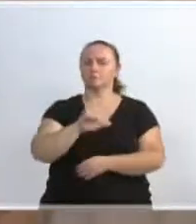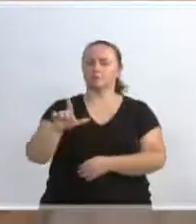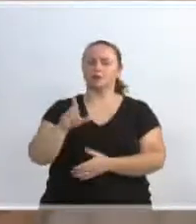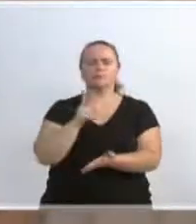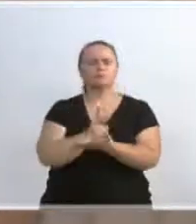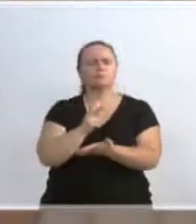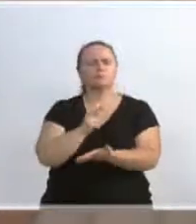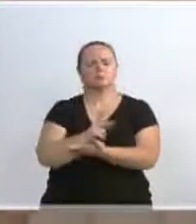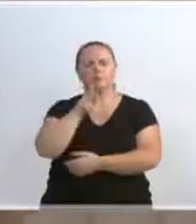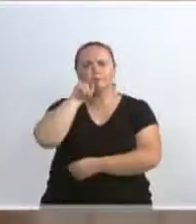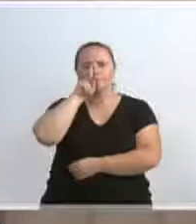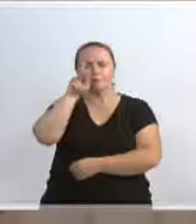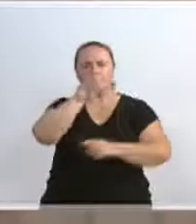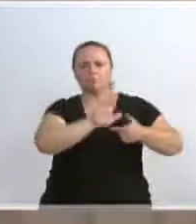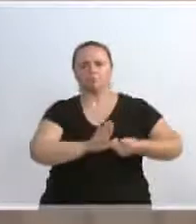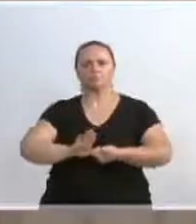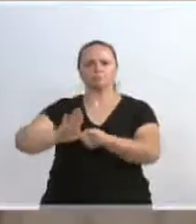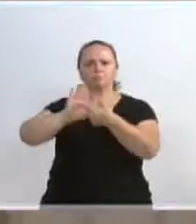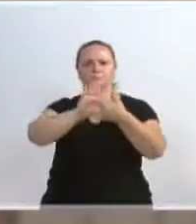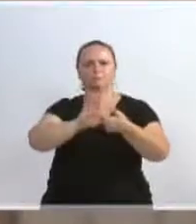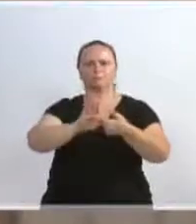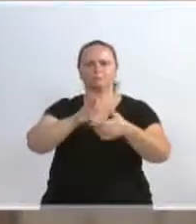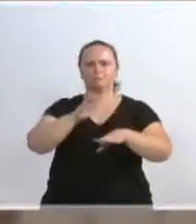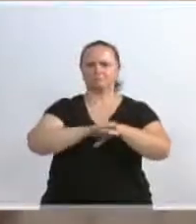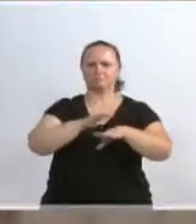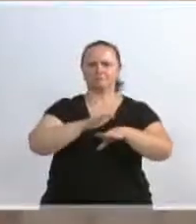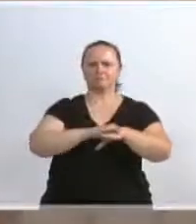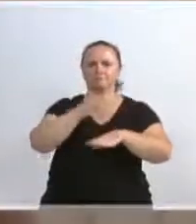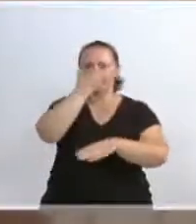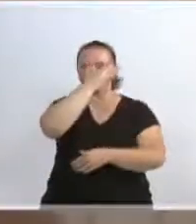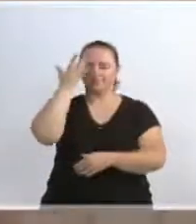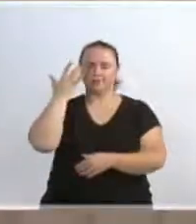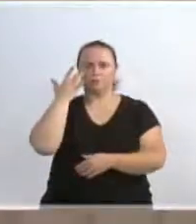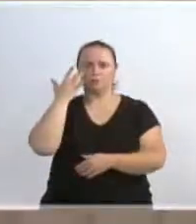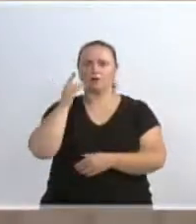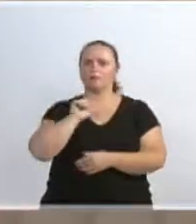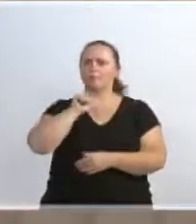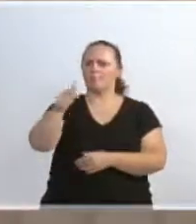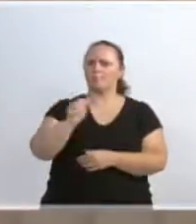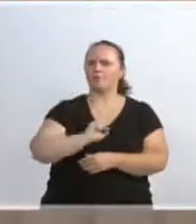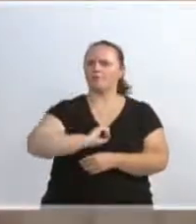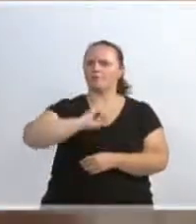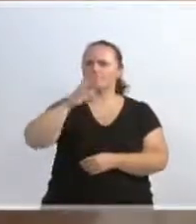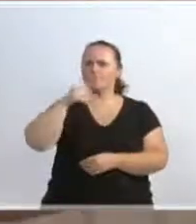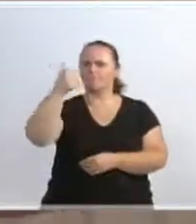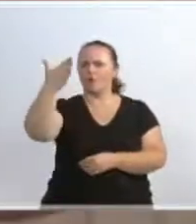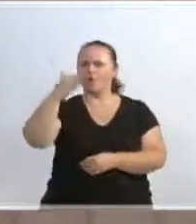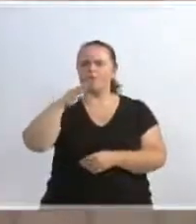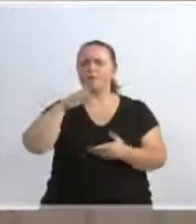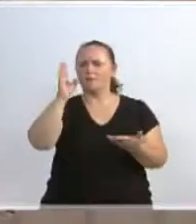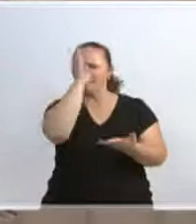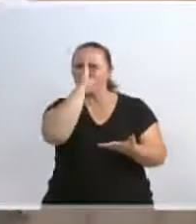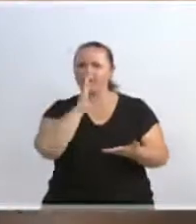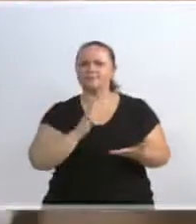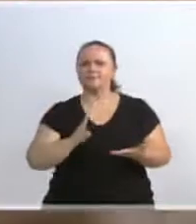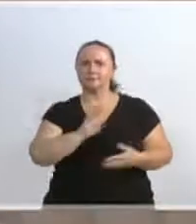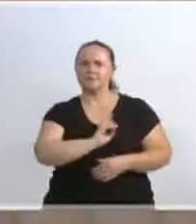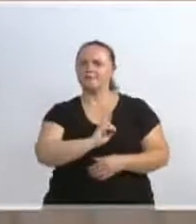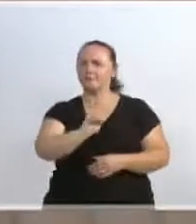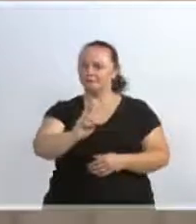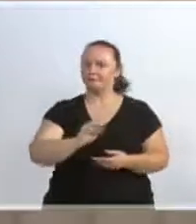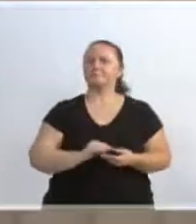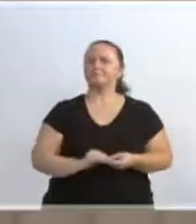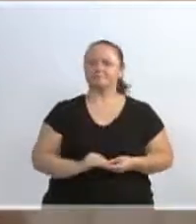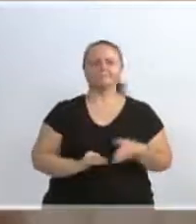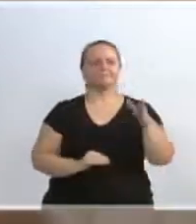forte e sempre revelou grandes talentos para o Estado e para o Brasil. Agora, imagina, nobre vereador, se aquele nosso projeto da